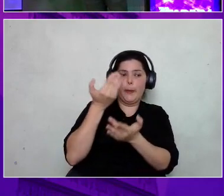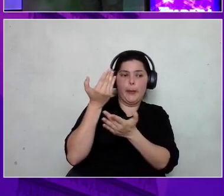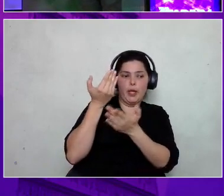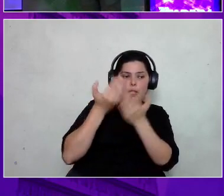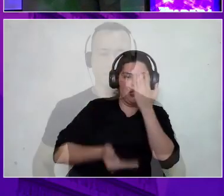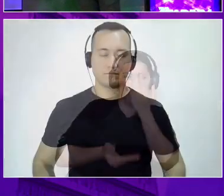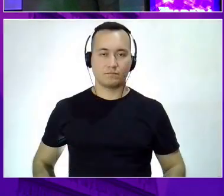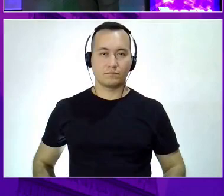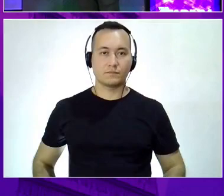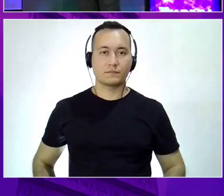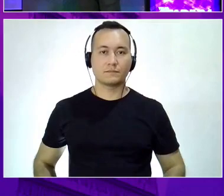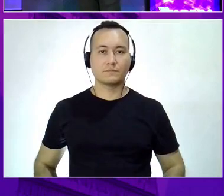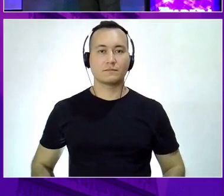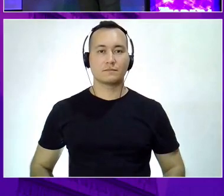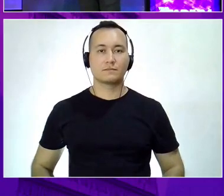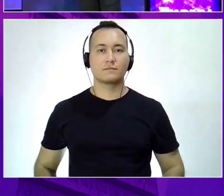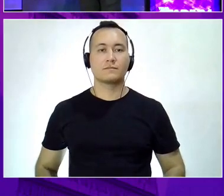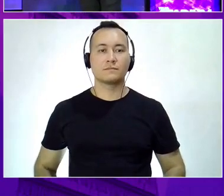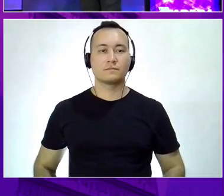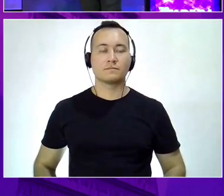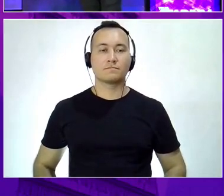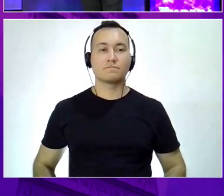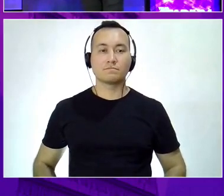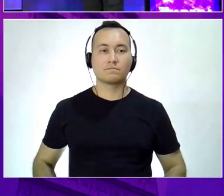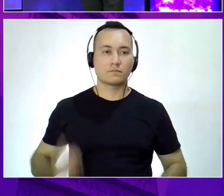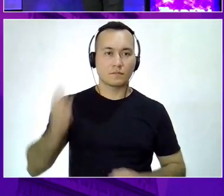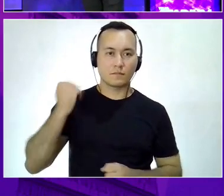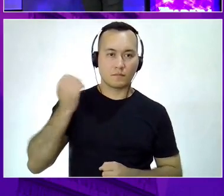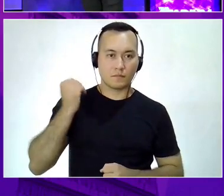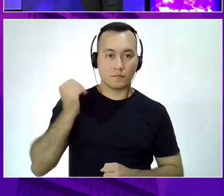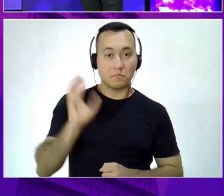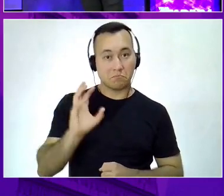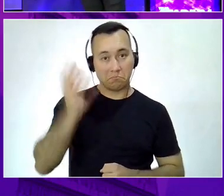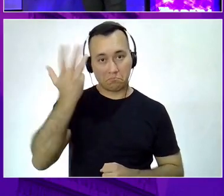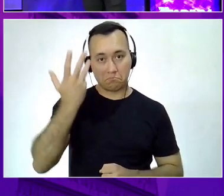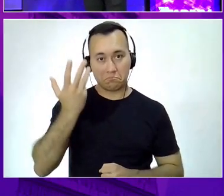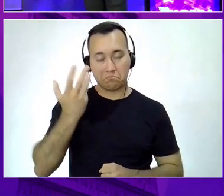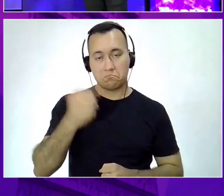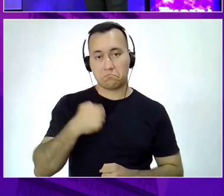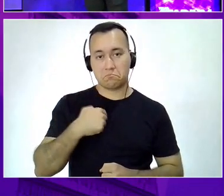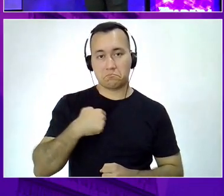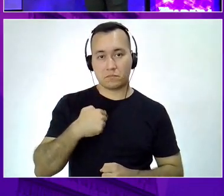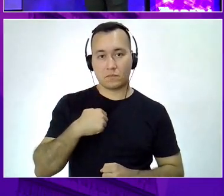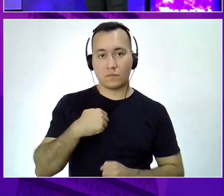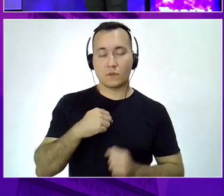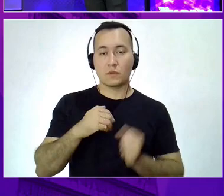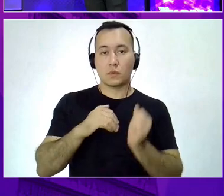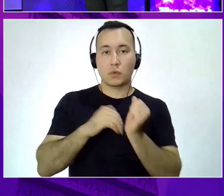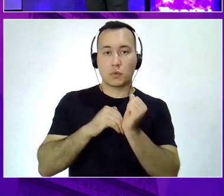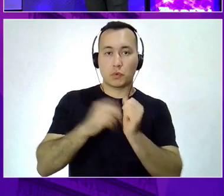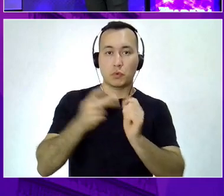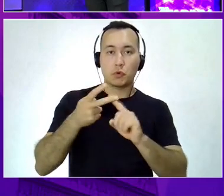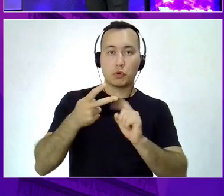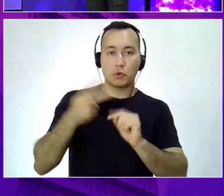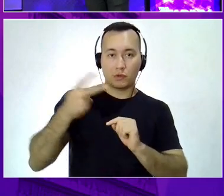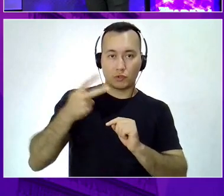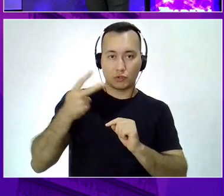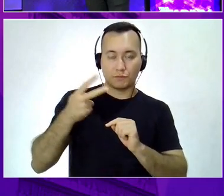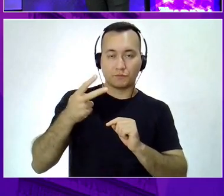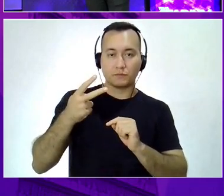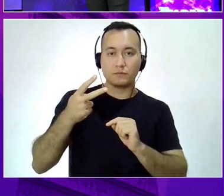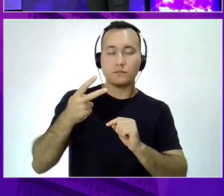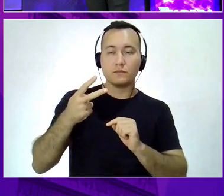duplo fator, da minha chave de acesso nos meus e-mails, e eu simplesmente fiquei sequestrado, porque ele mandava para